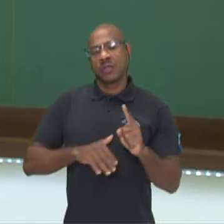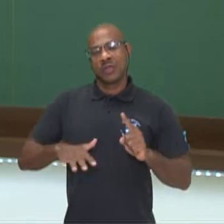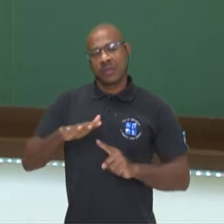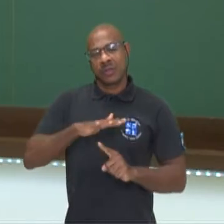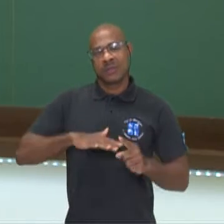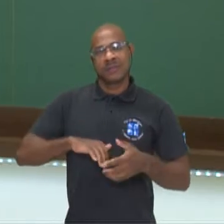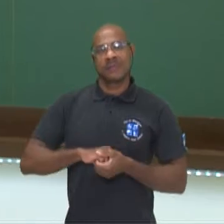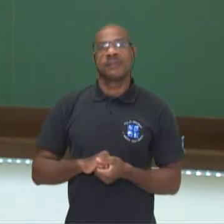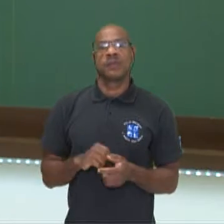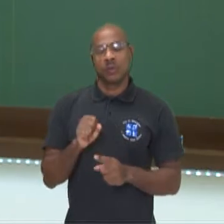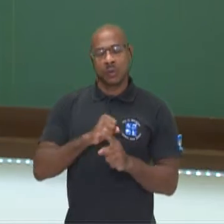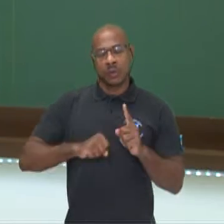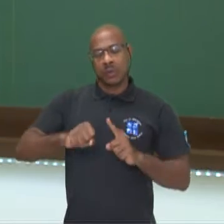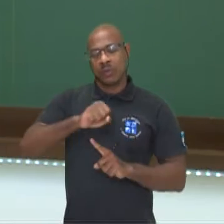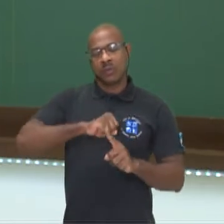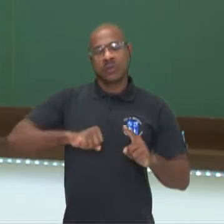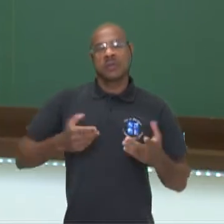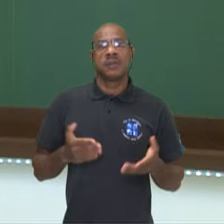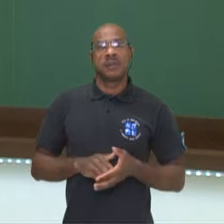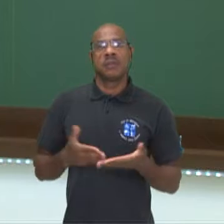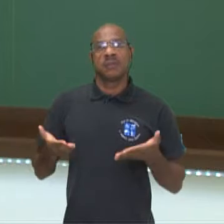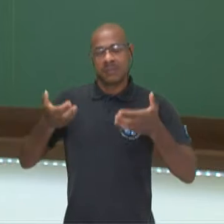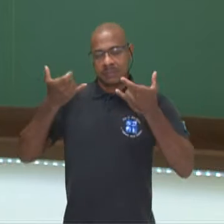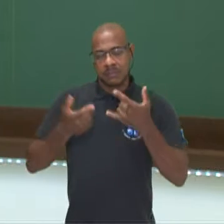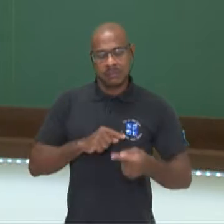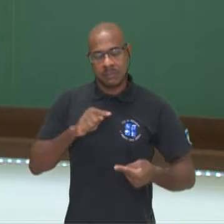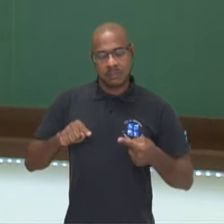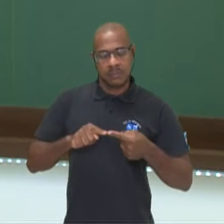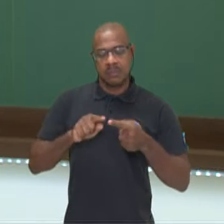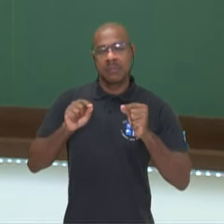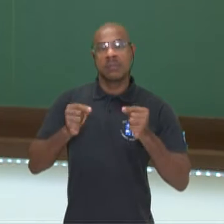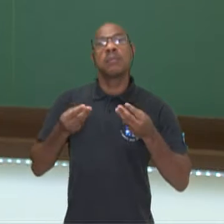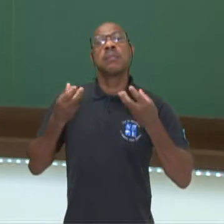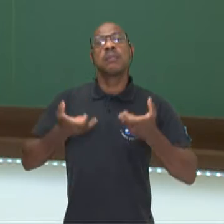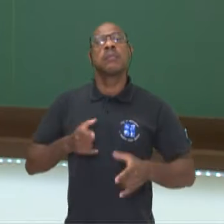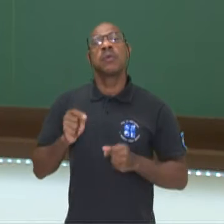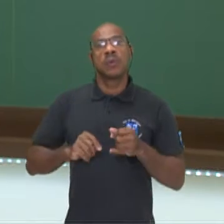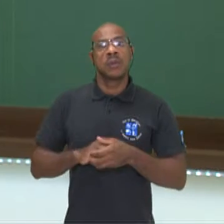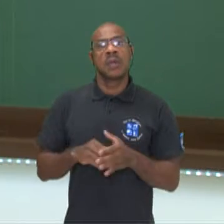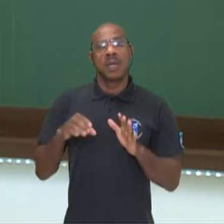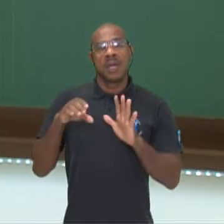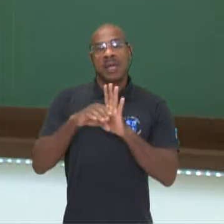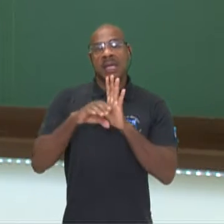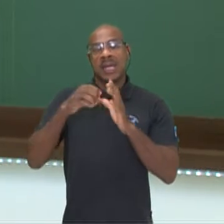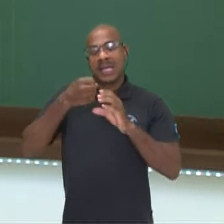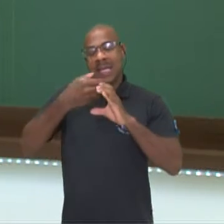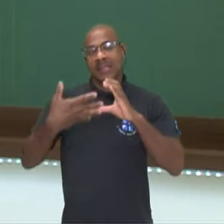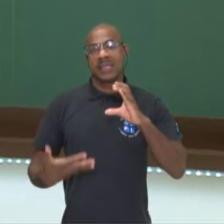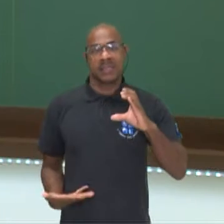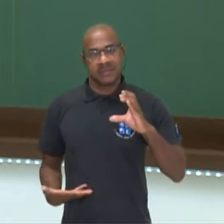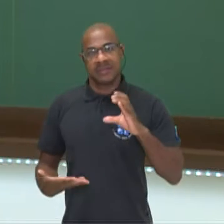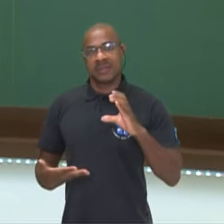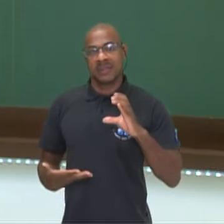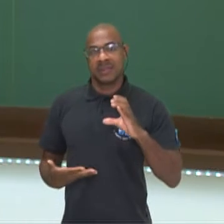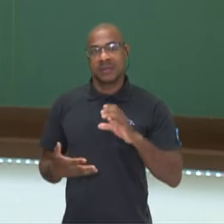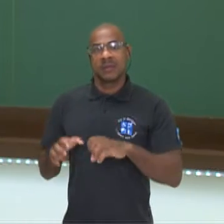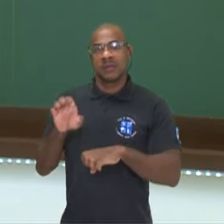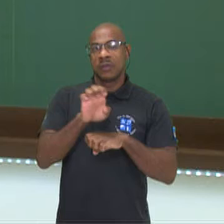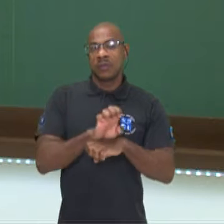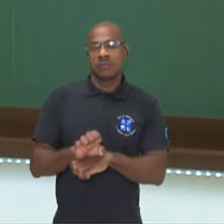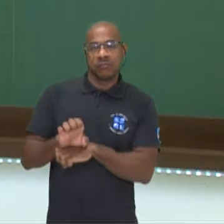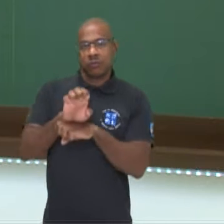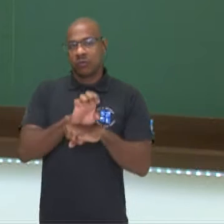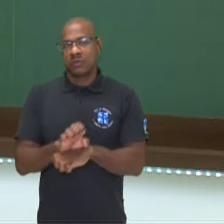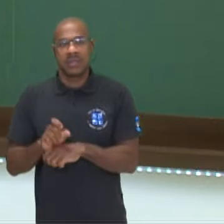aula vamos entender as características do estado do bem-estar social, no qual o